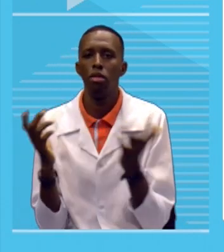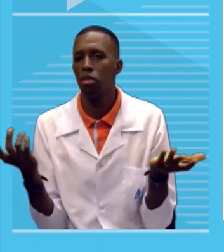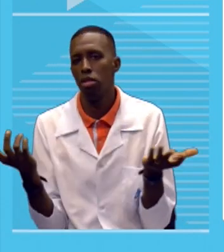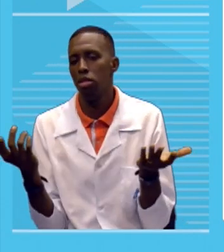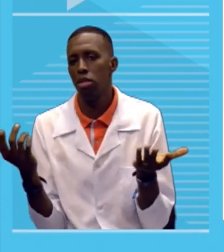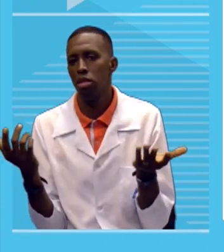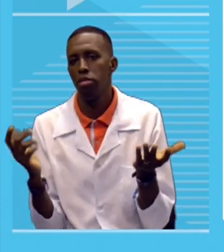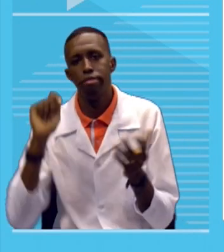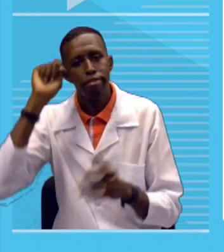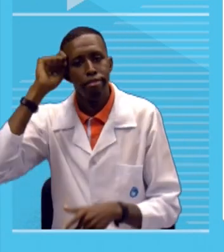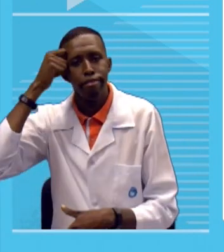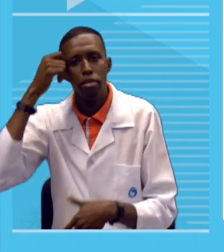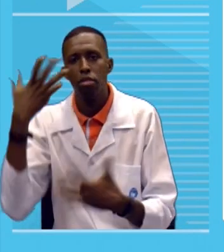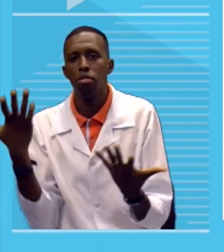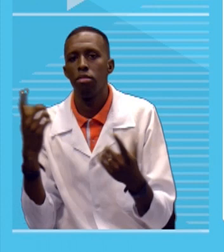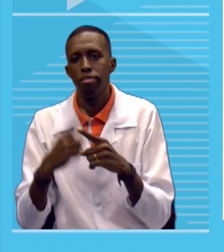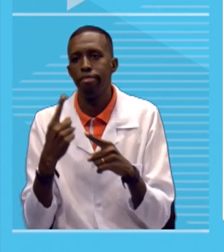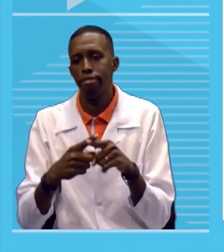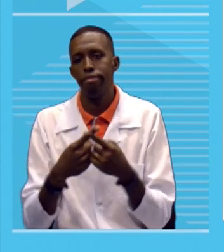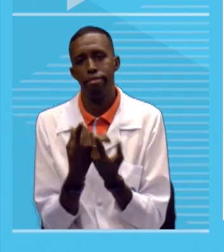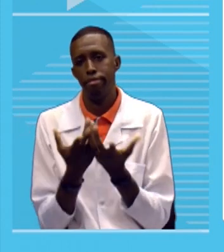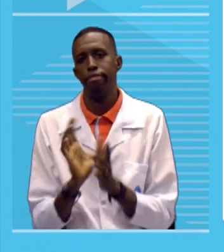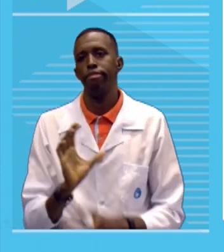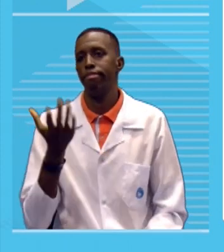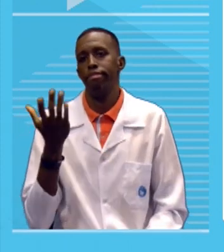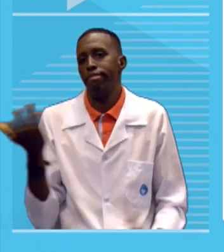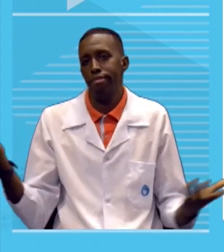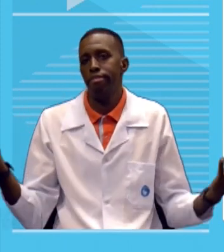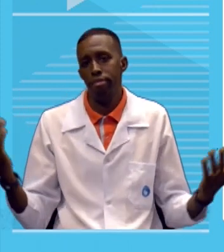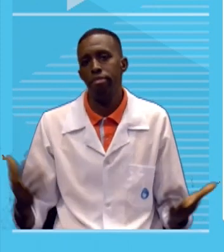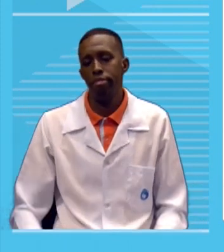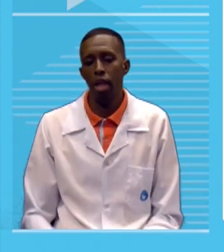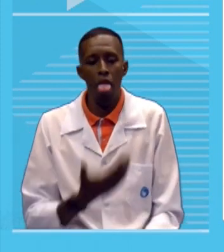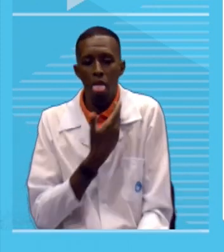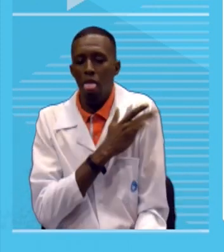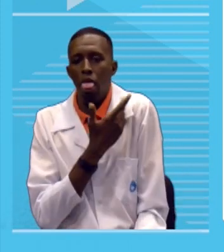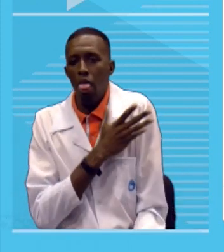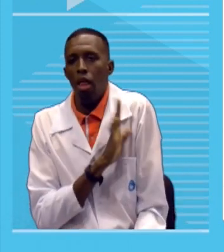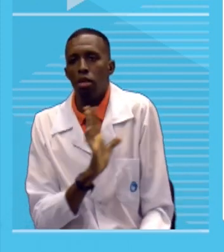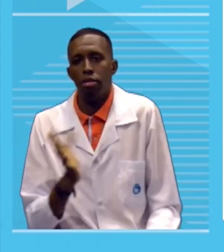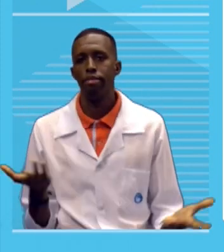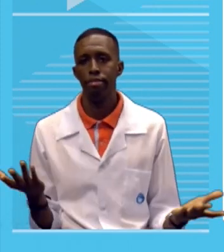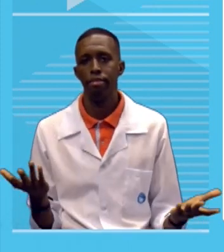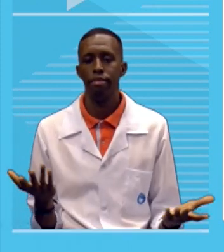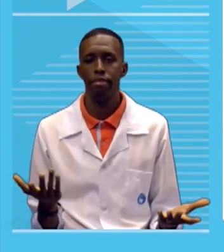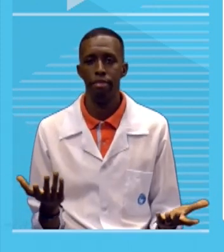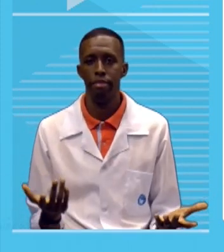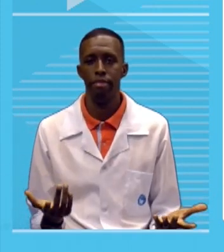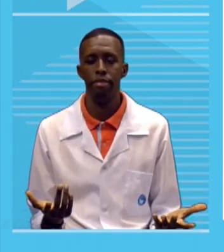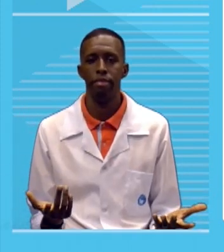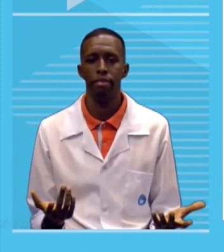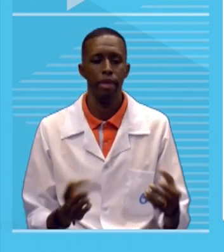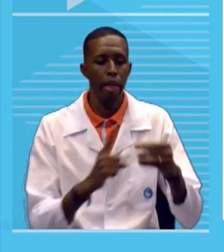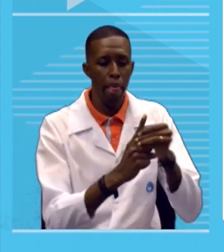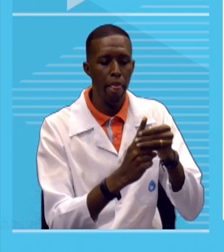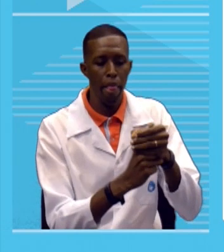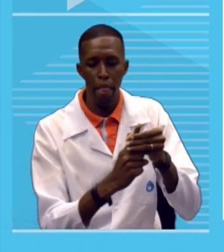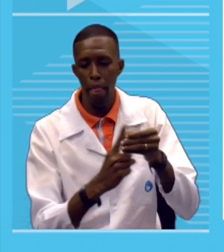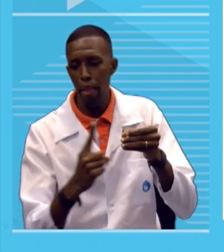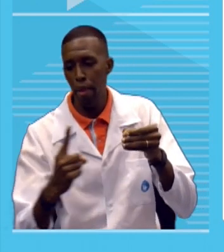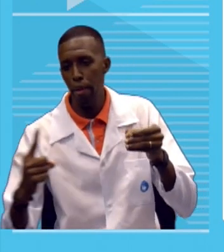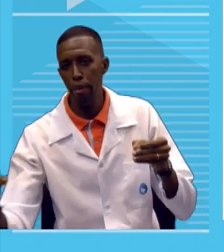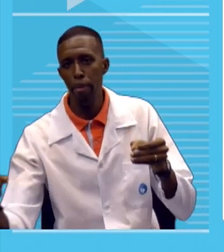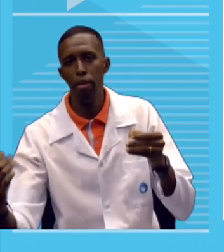Claro, né? Porque a gente tem uma tendência a verticalizar as cidades, né? Ter cada vez mais prédios dentro